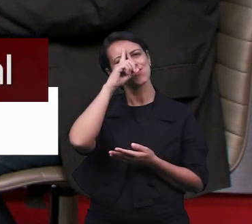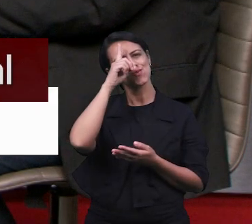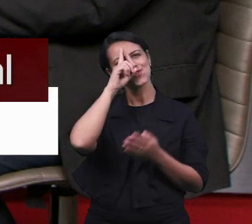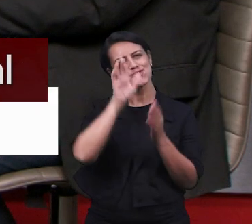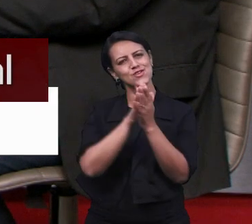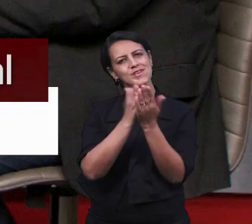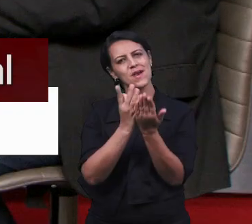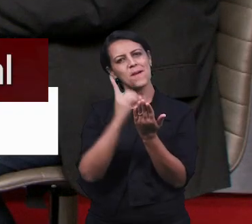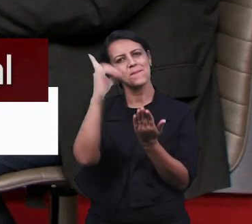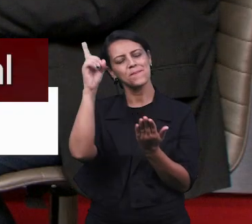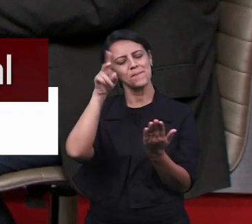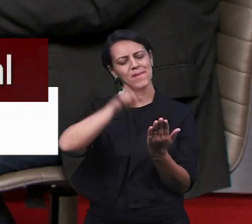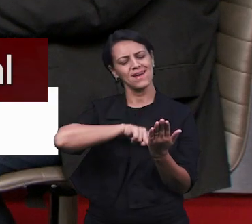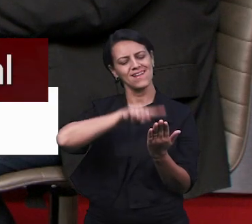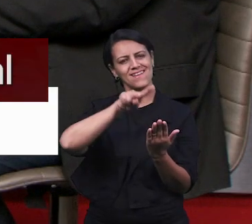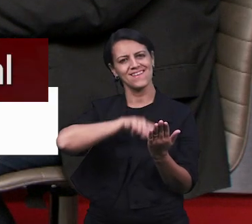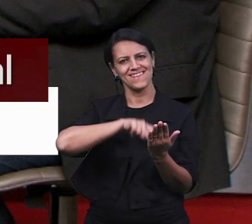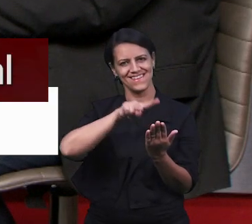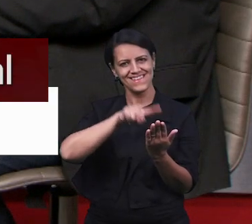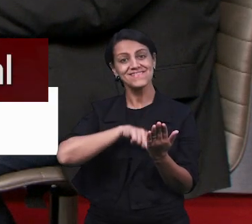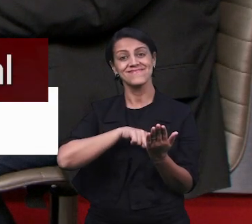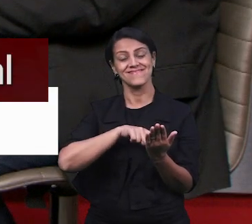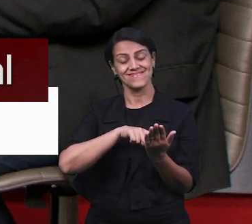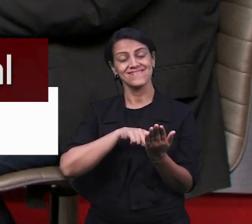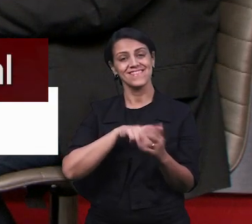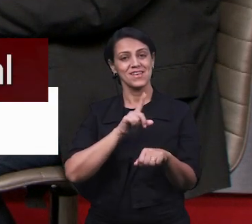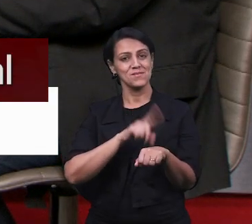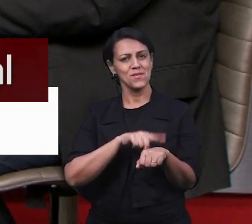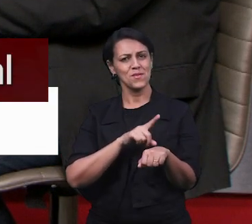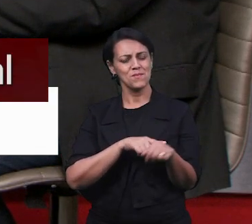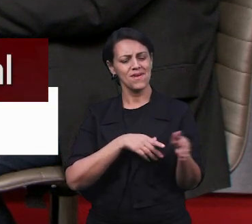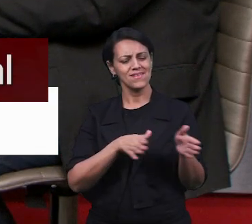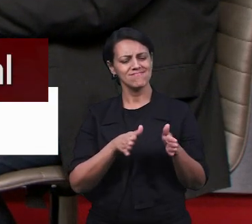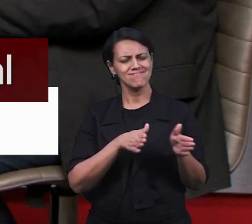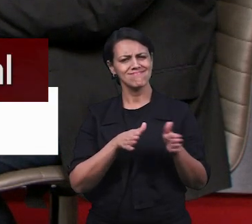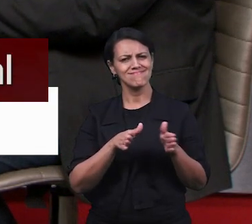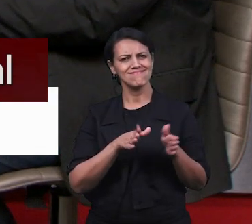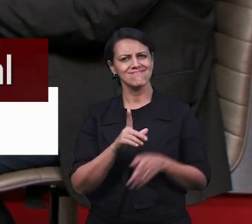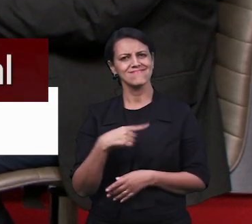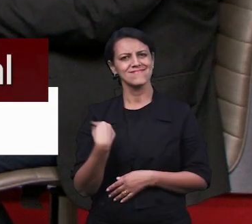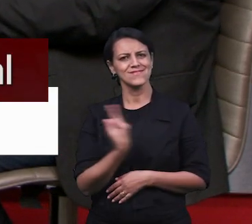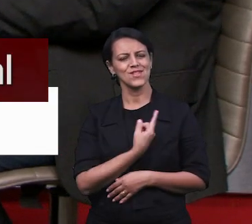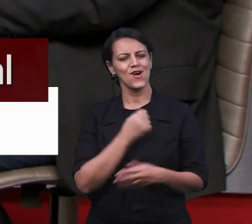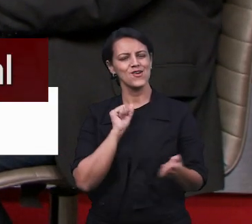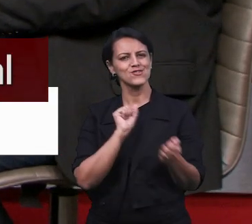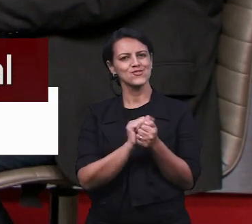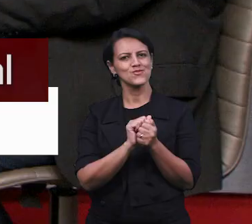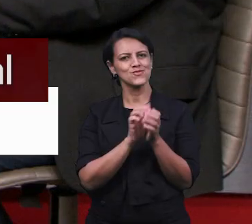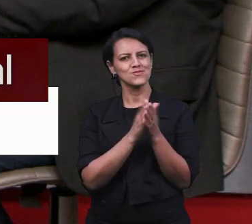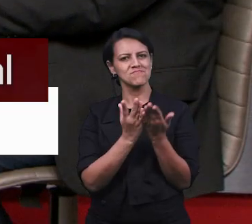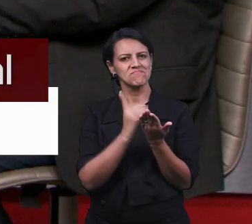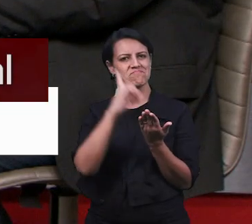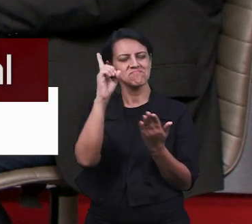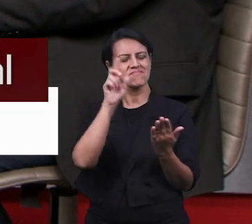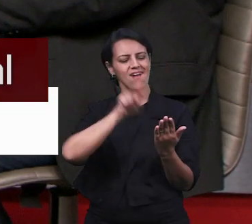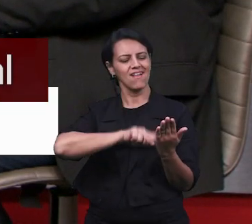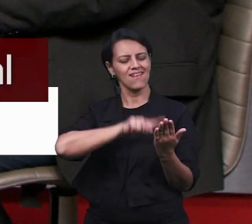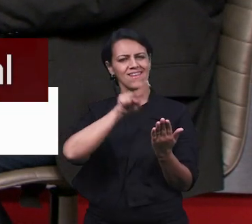Leitura da Bíblia. Tempo do nosso dia que nós reservamos para juntos lermos a palavra do